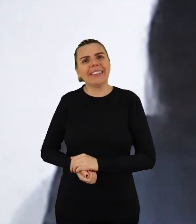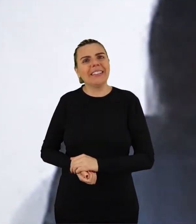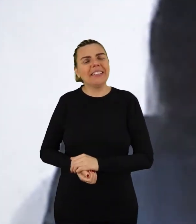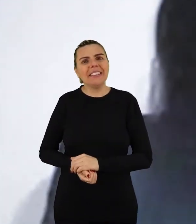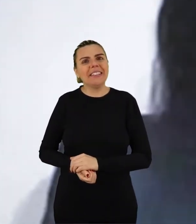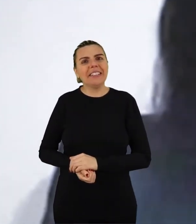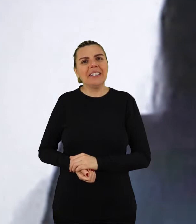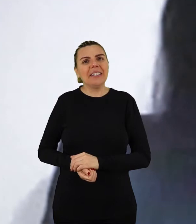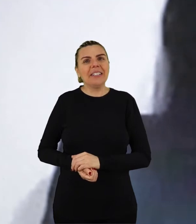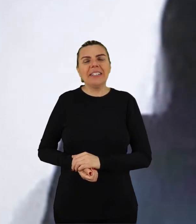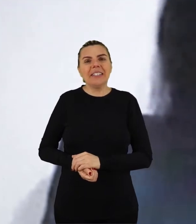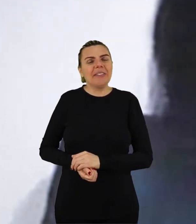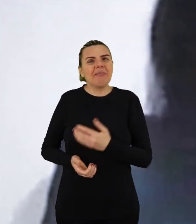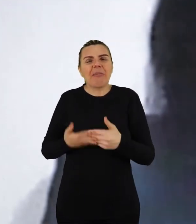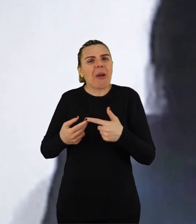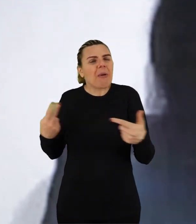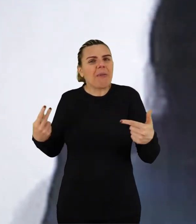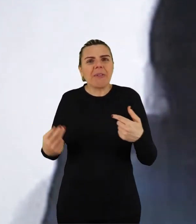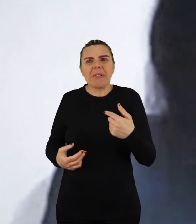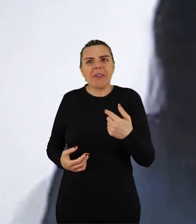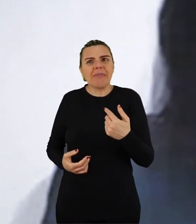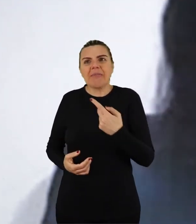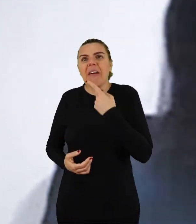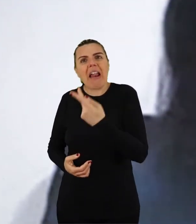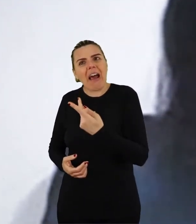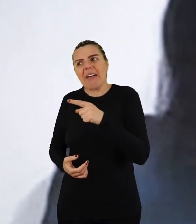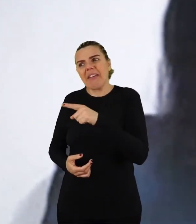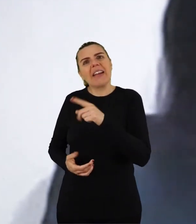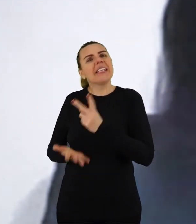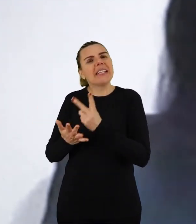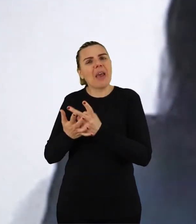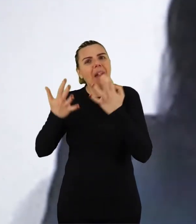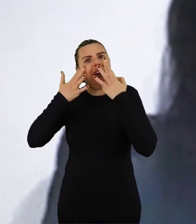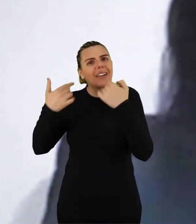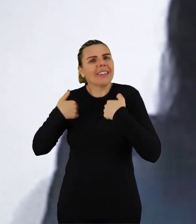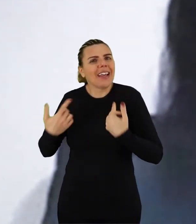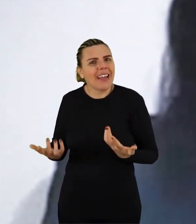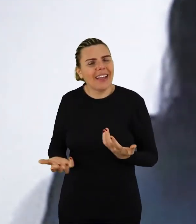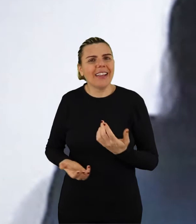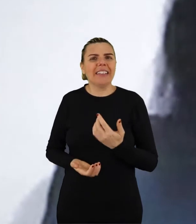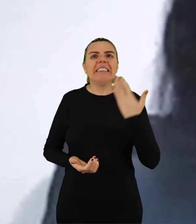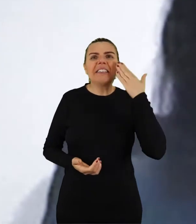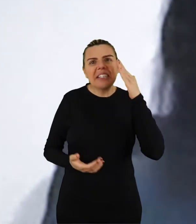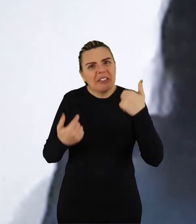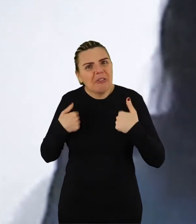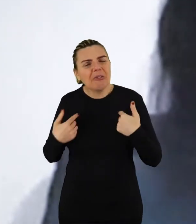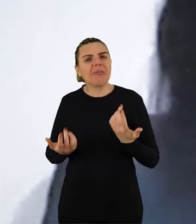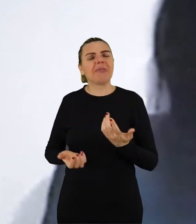podia falar qualquer coisa para ele, que ele me ouvia e me